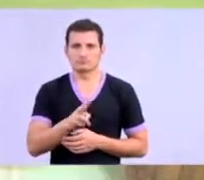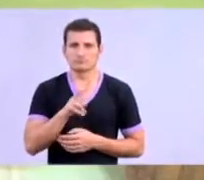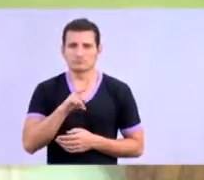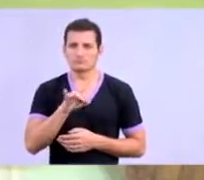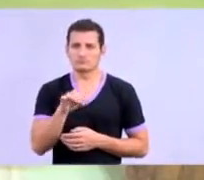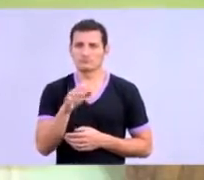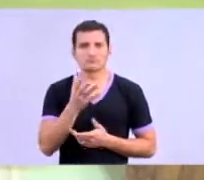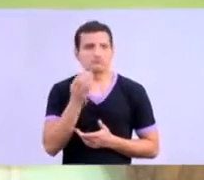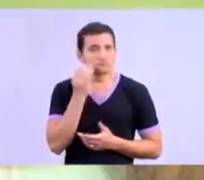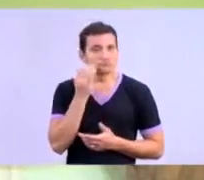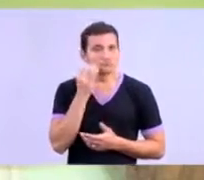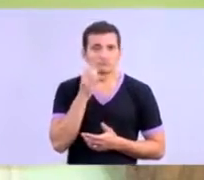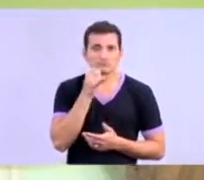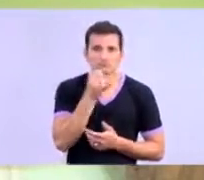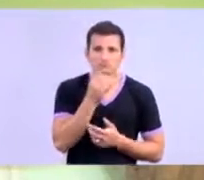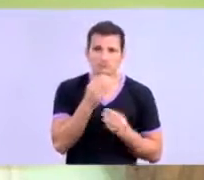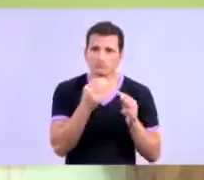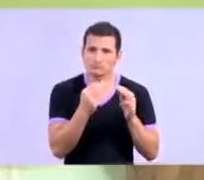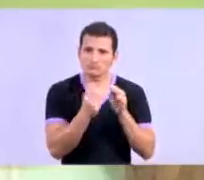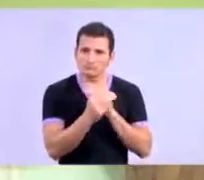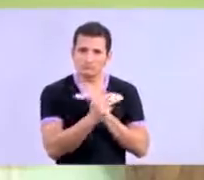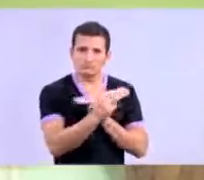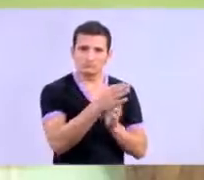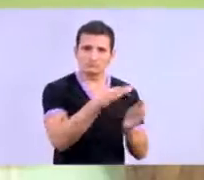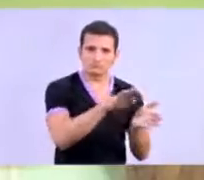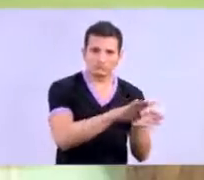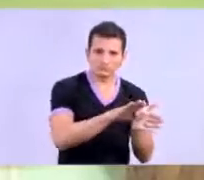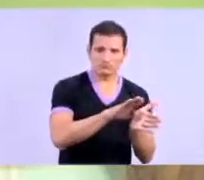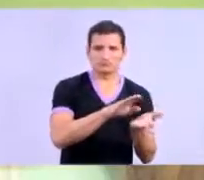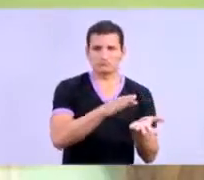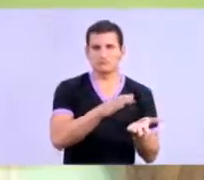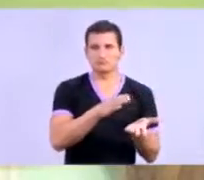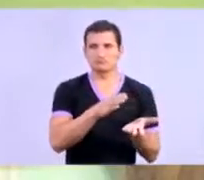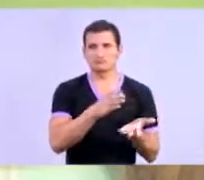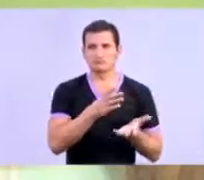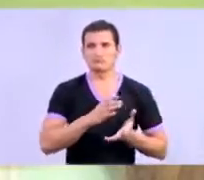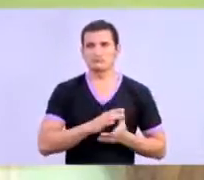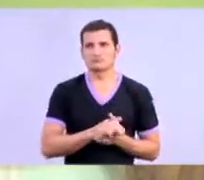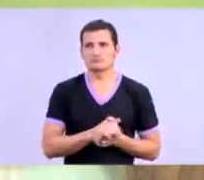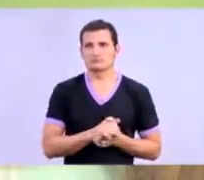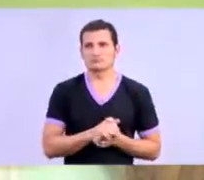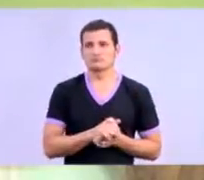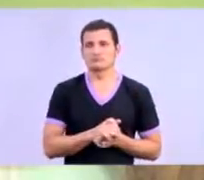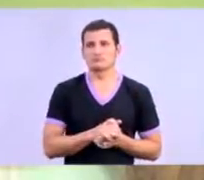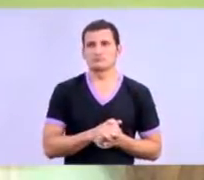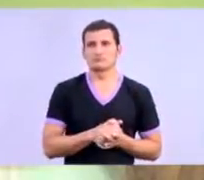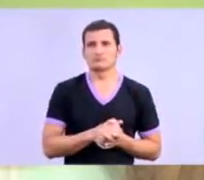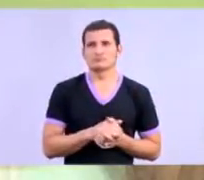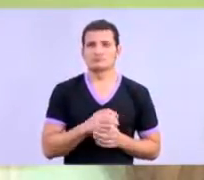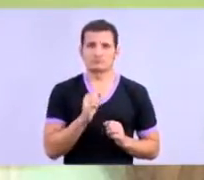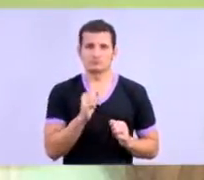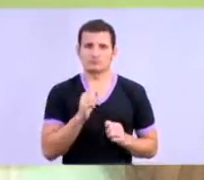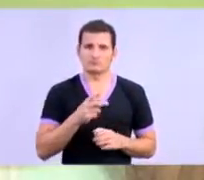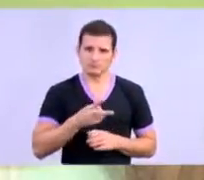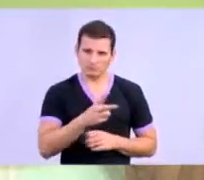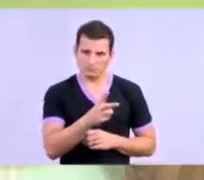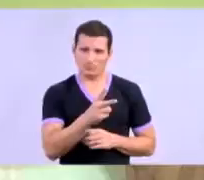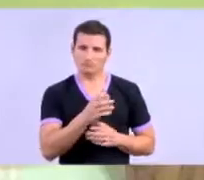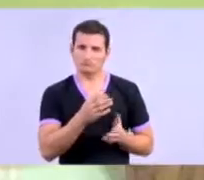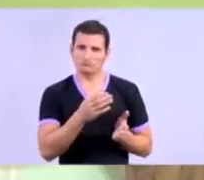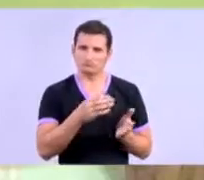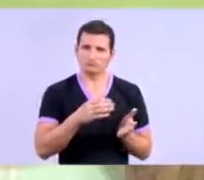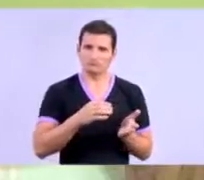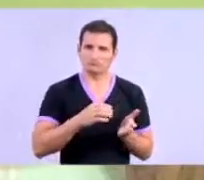a mensagem chegou, tá certo? Para poder enviar novamente, ou seja, para poder continuar a transmissão. Então,